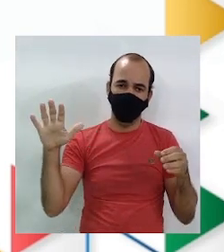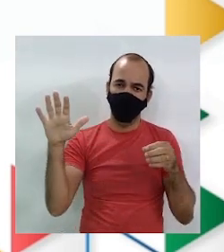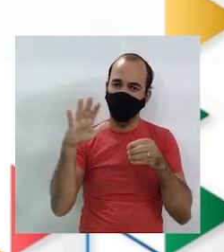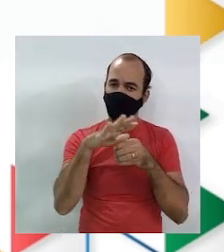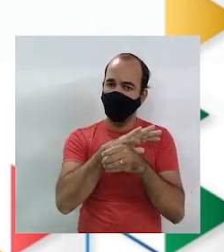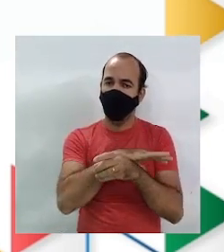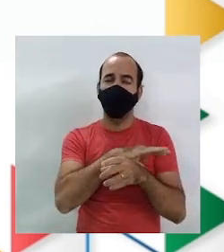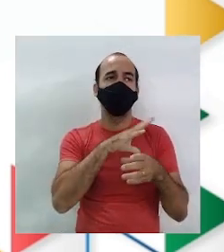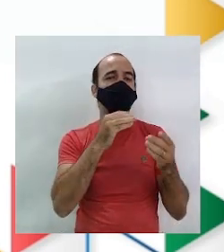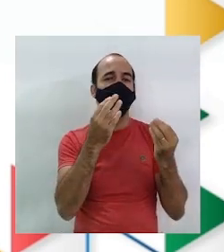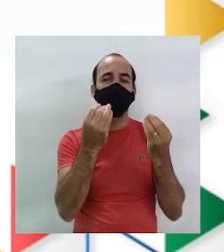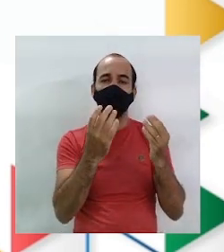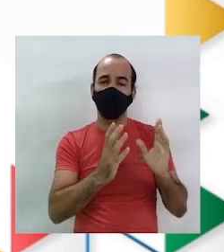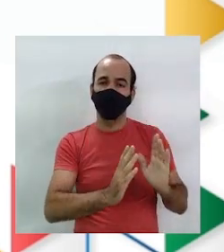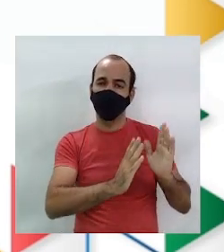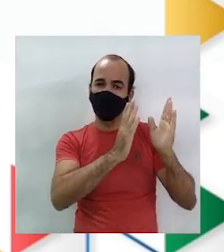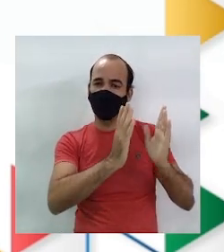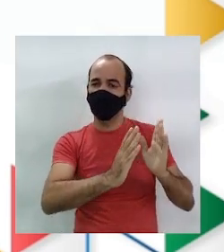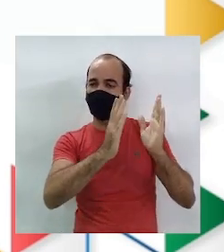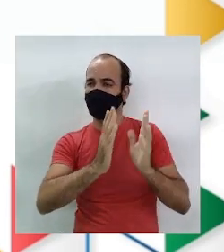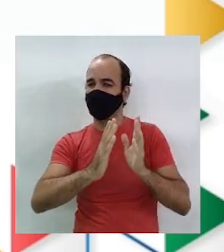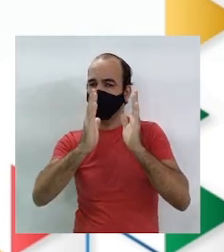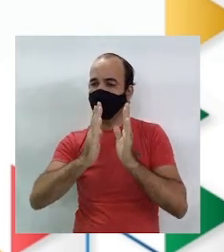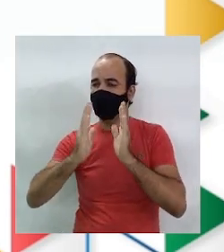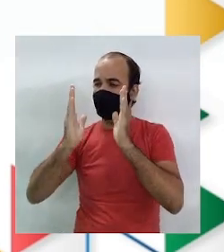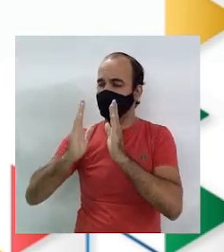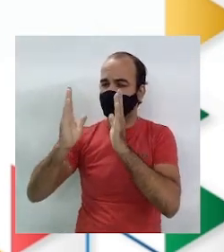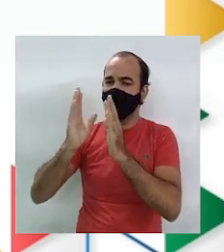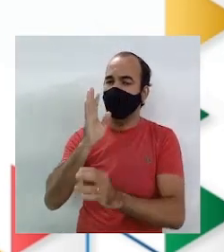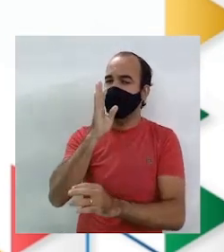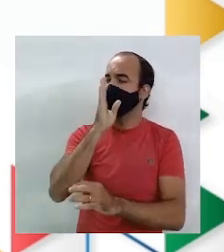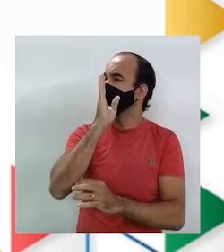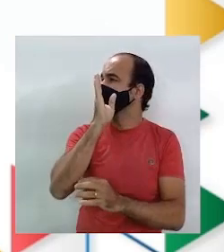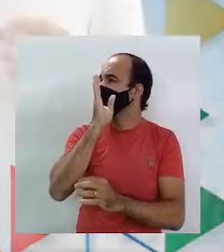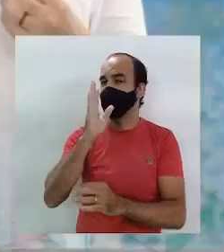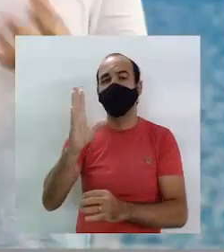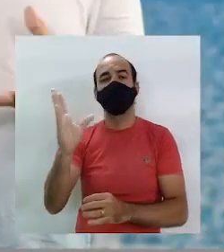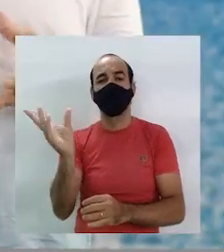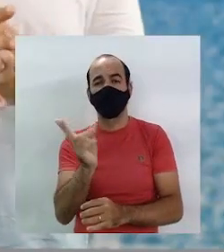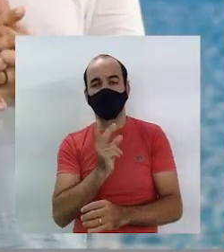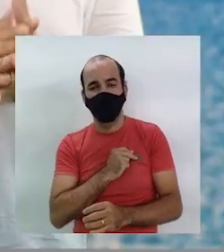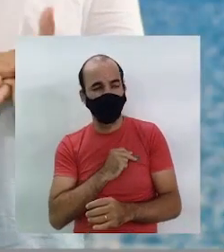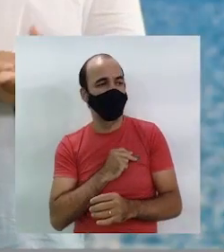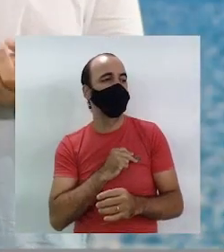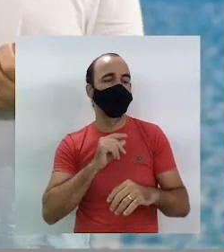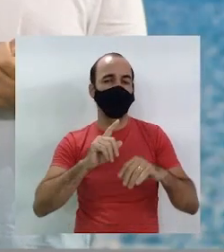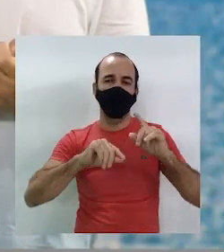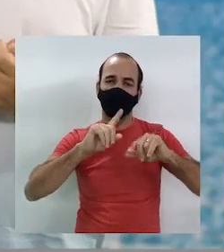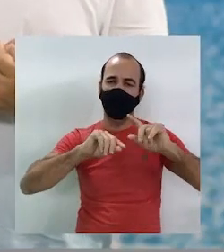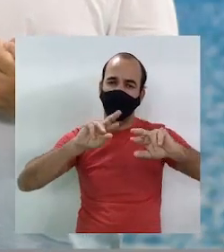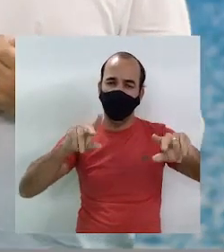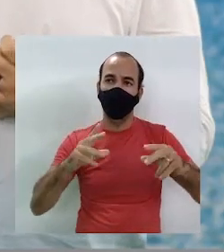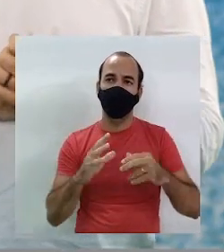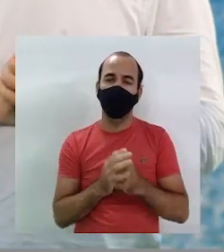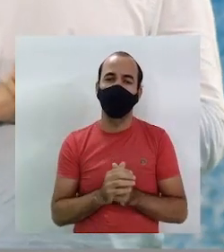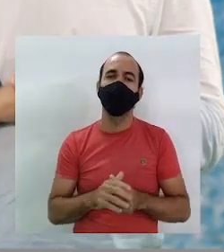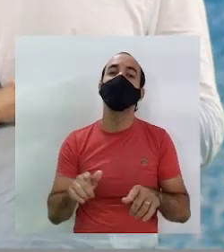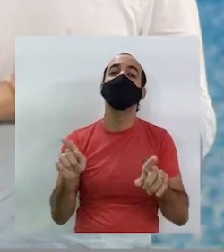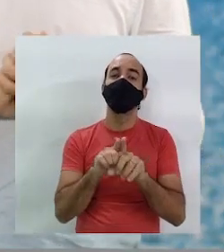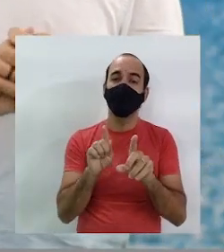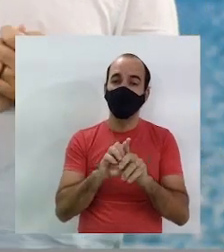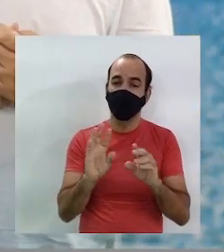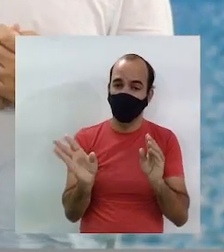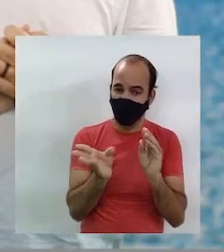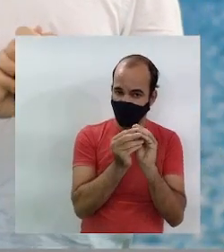tem muitas esculturas espalhadas. Você visita e você vê muita obra mesmo. E eu gostaria de salientar que